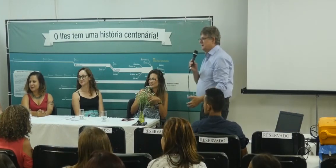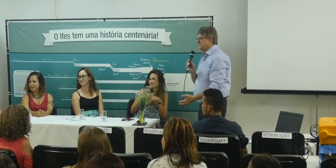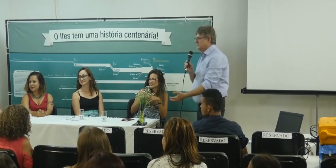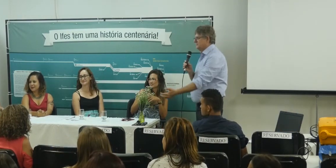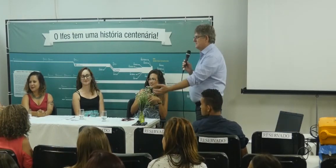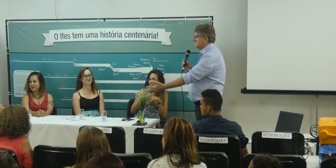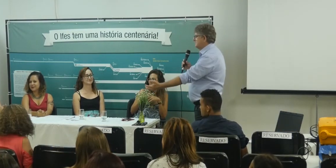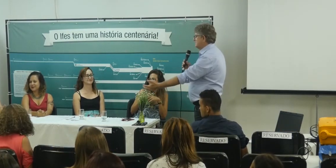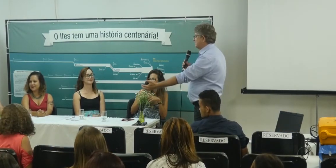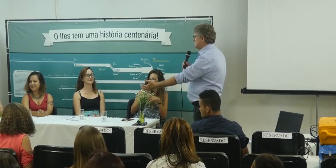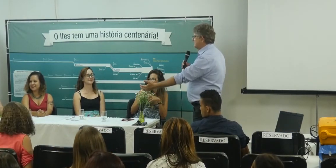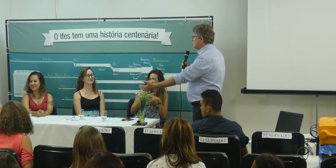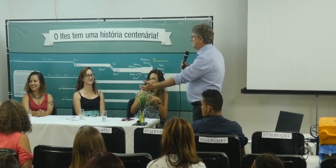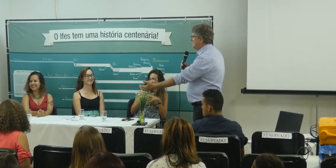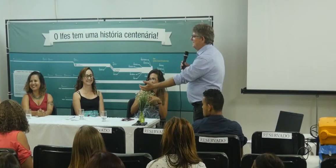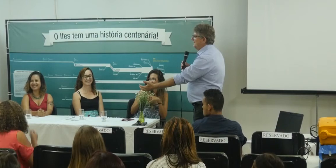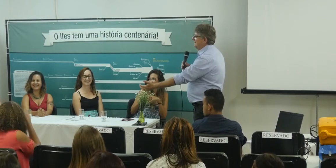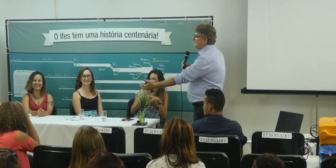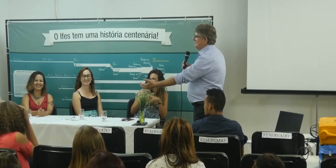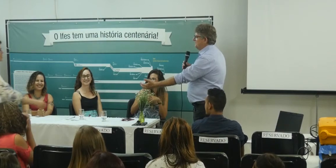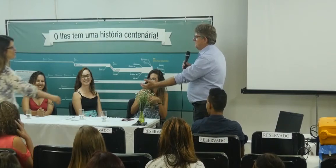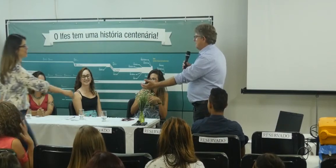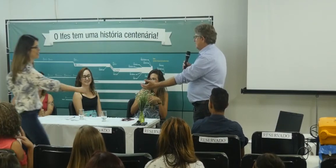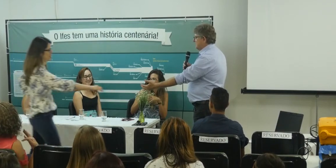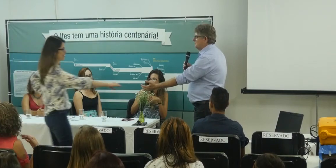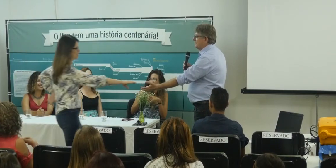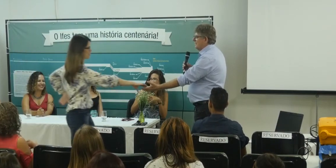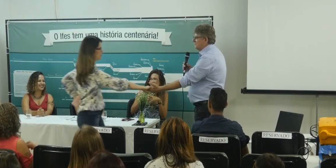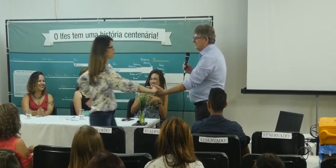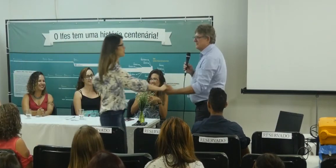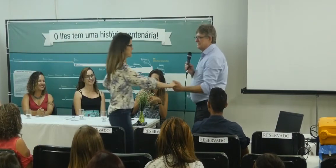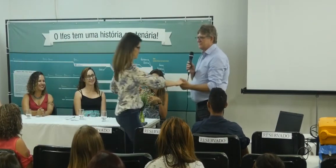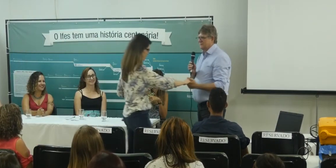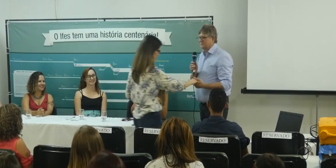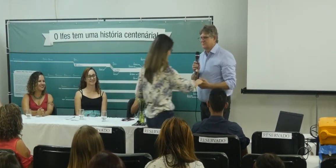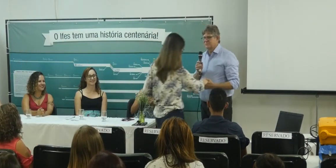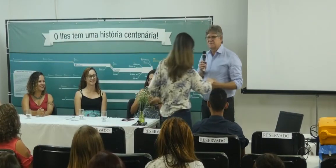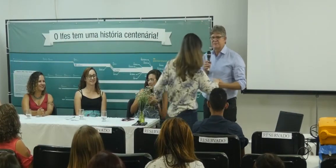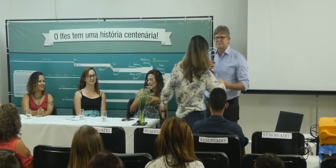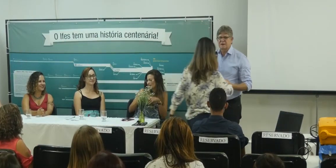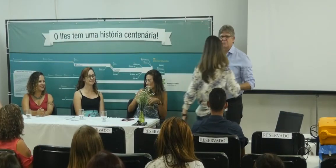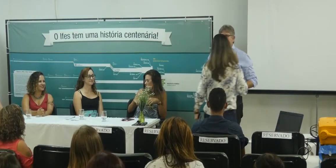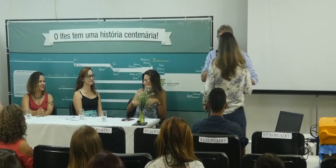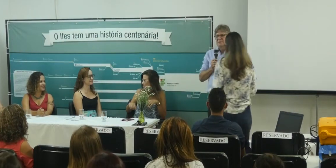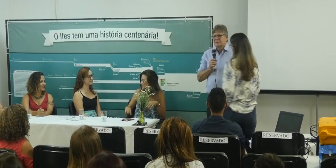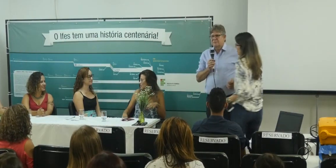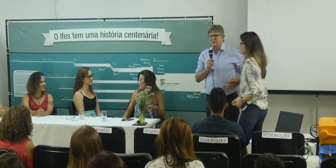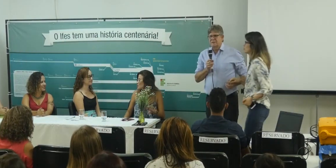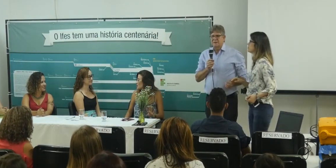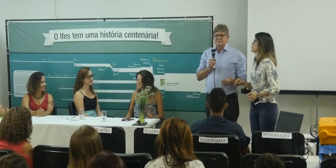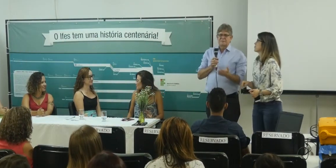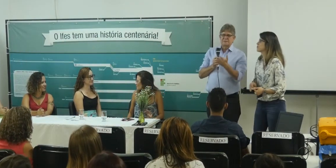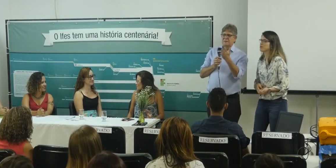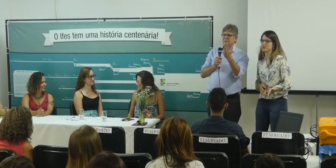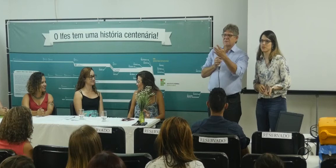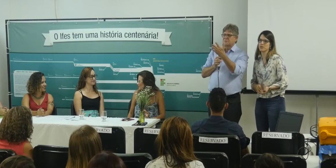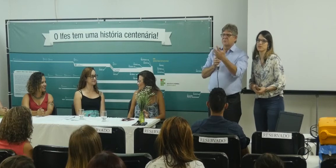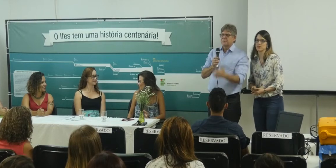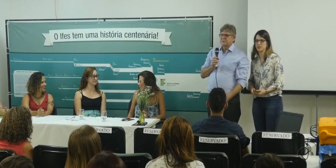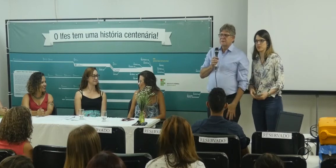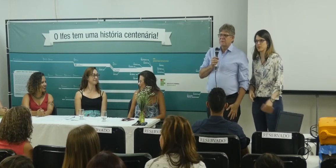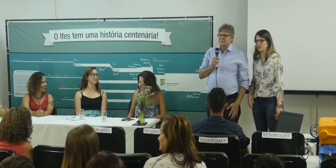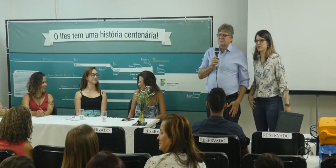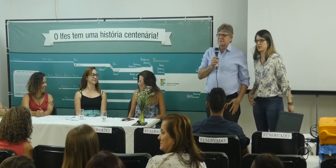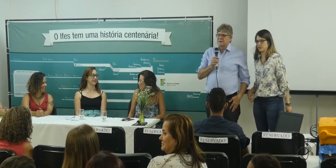cá, faz favor, termina você começou, né? Muito obrigado, viu? Um agradecimento muito especial. Também tem